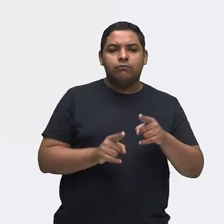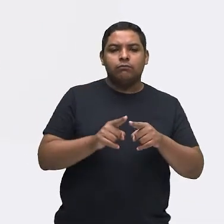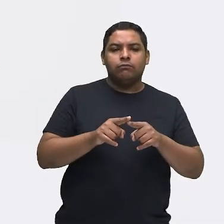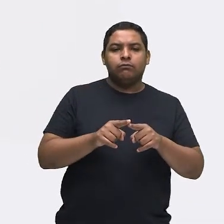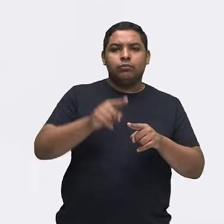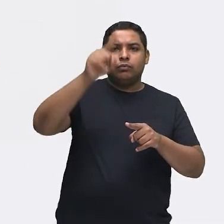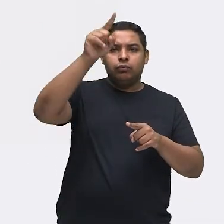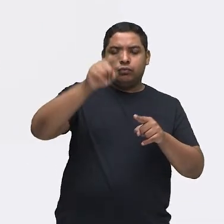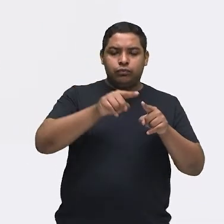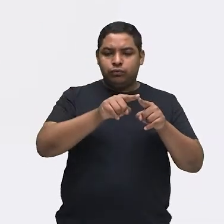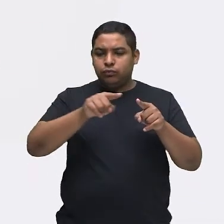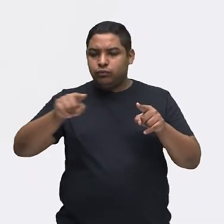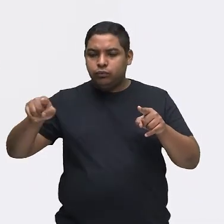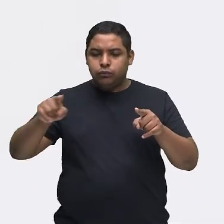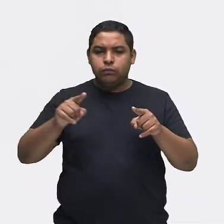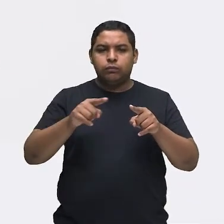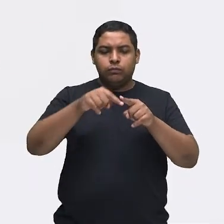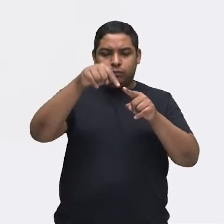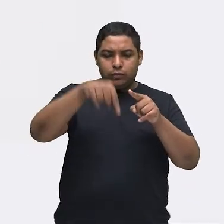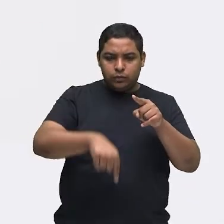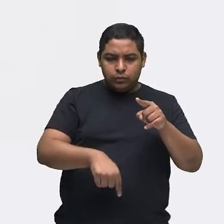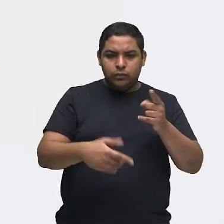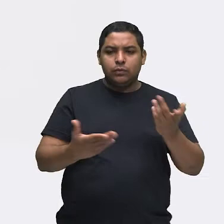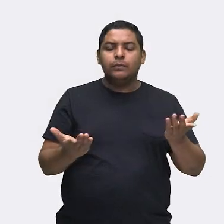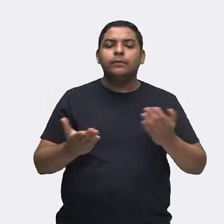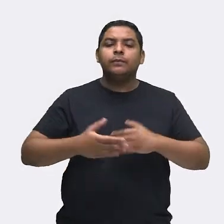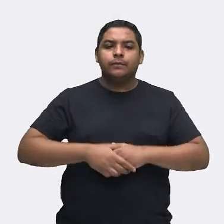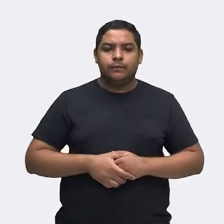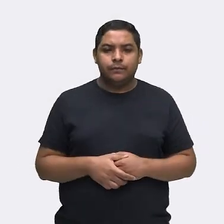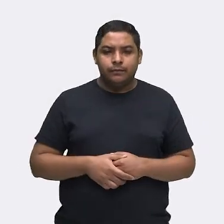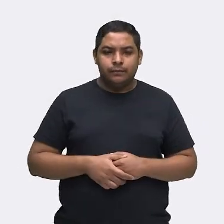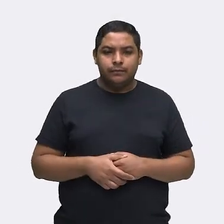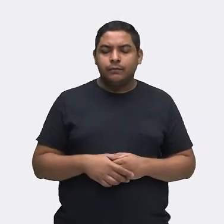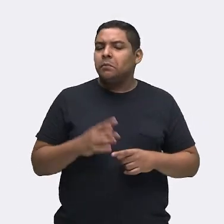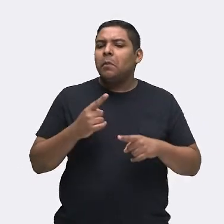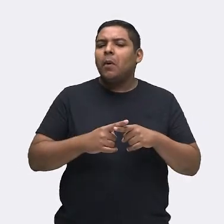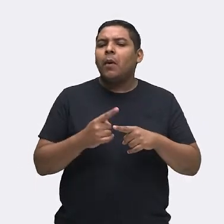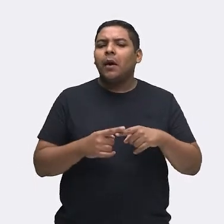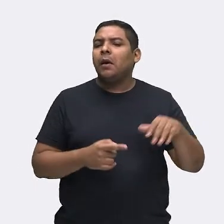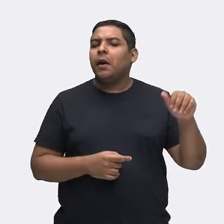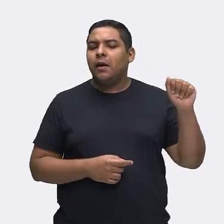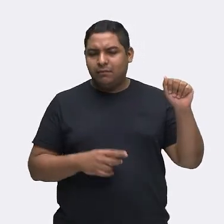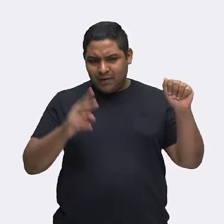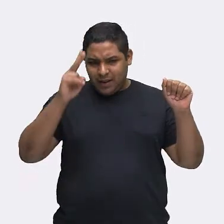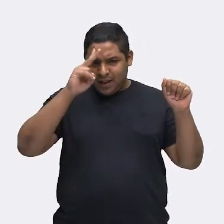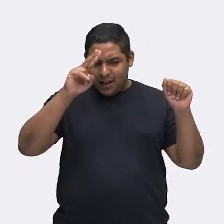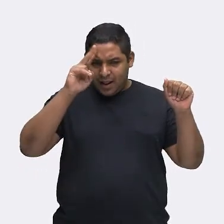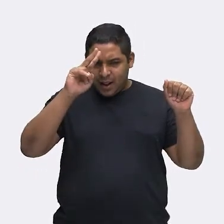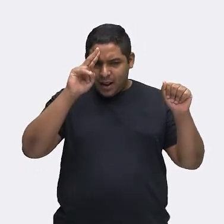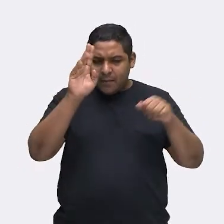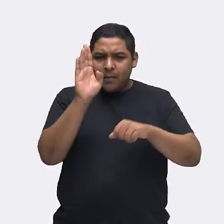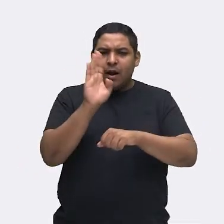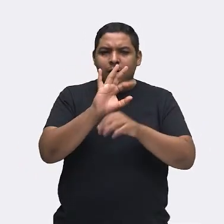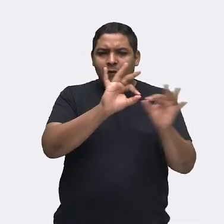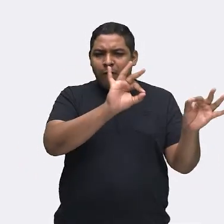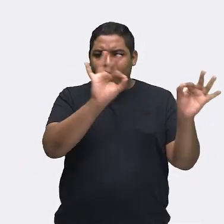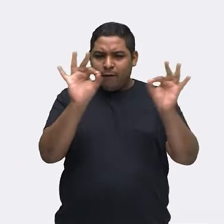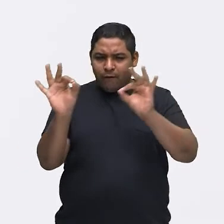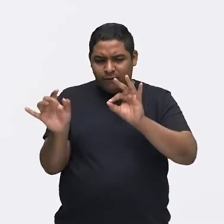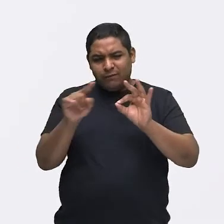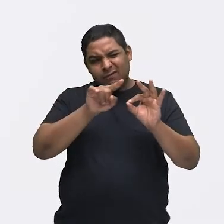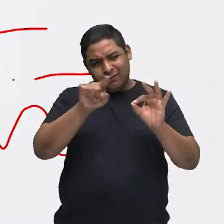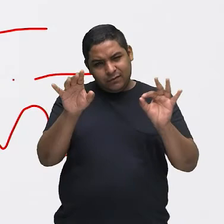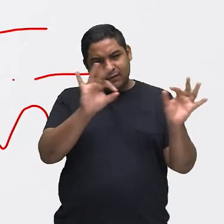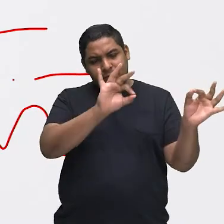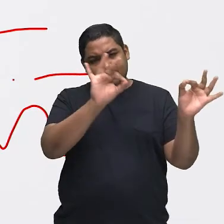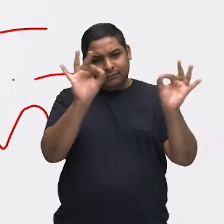seria a correta, então, a letra A. Por que a letra A? Lembra daquele videozinho que vocês assistiram? Quanto a linha ela